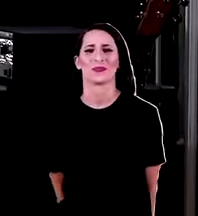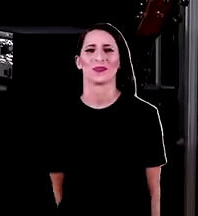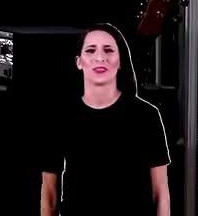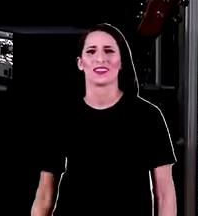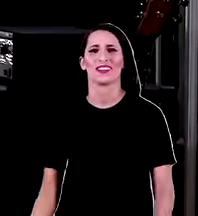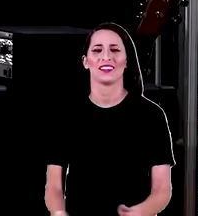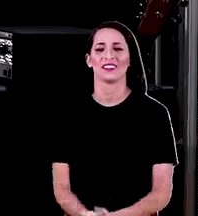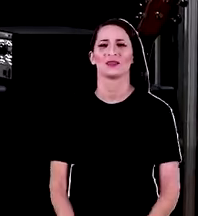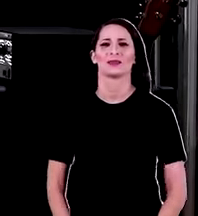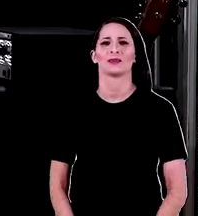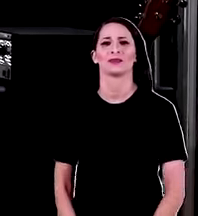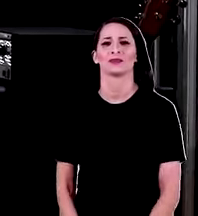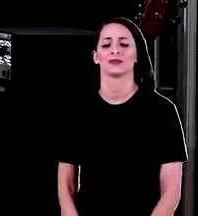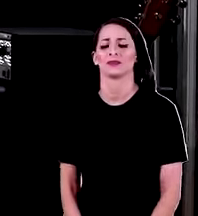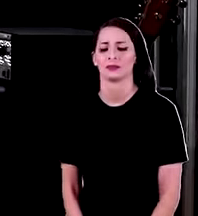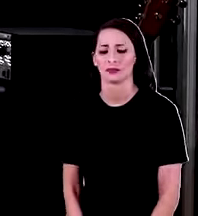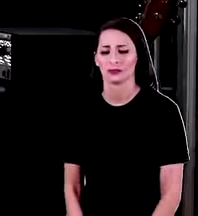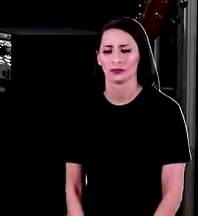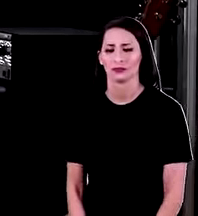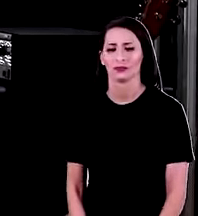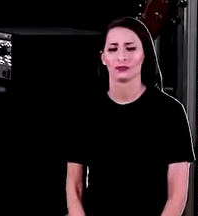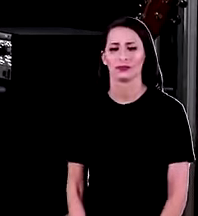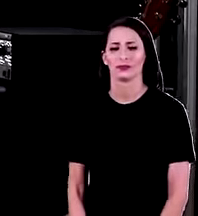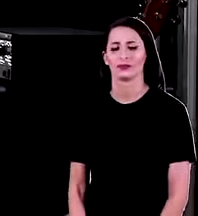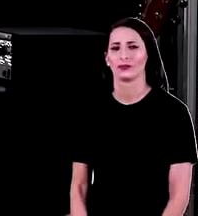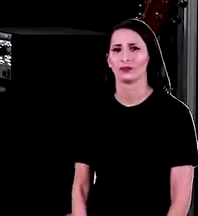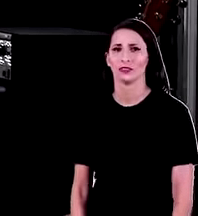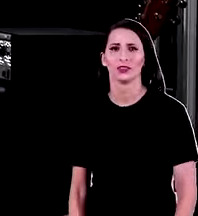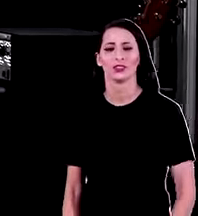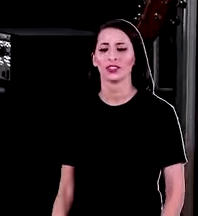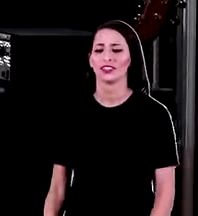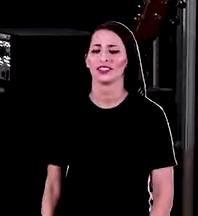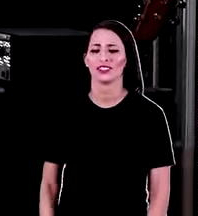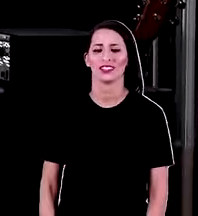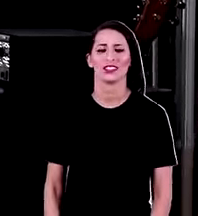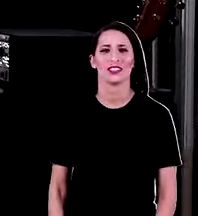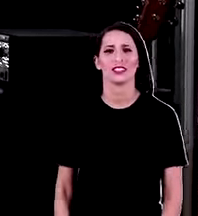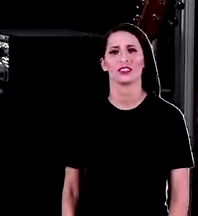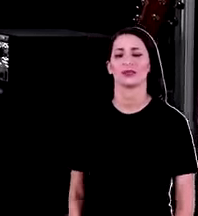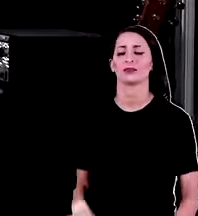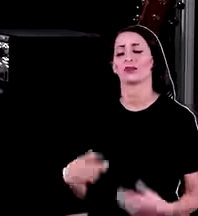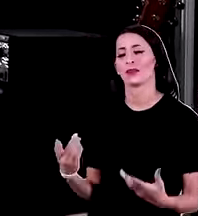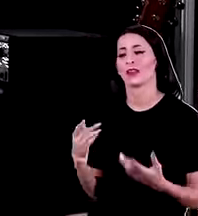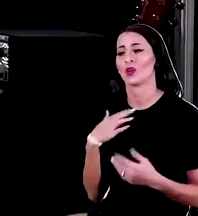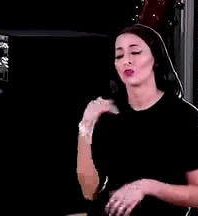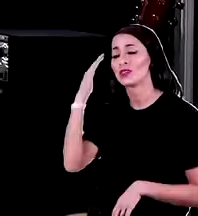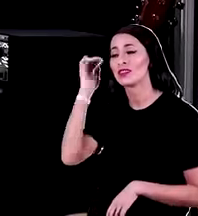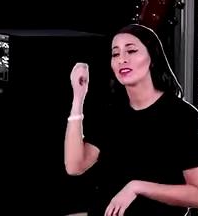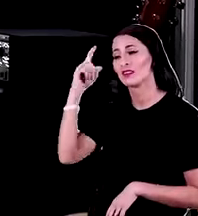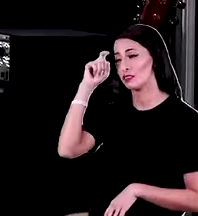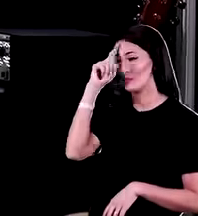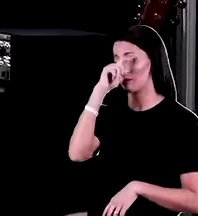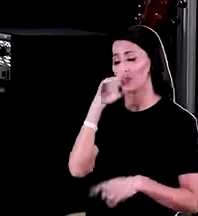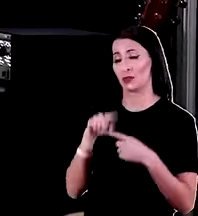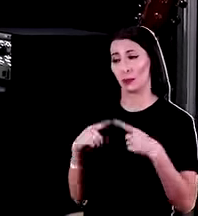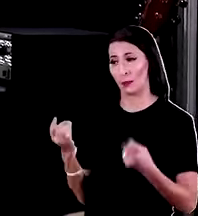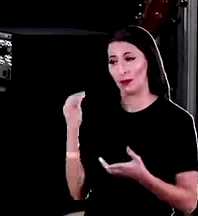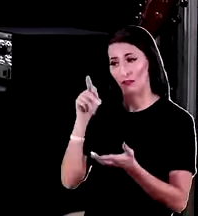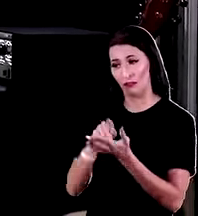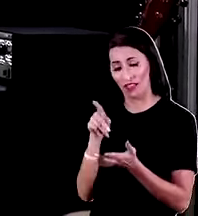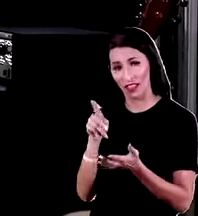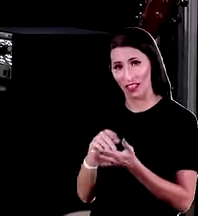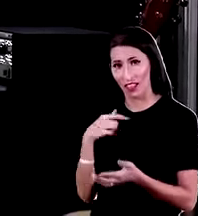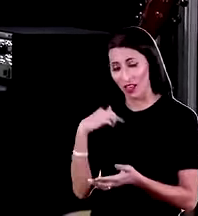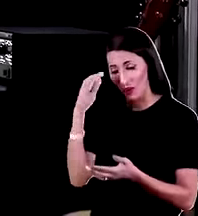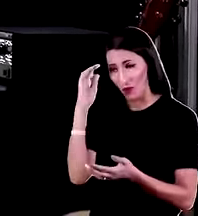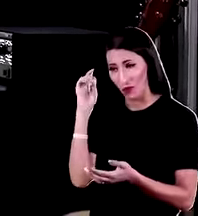Olha, Noemi, eu sei que a situação está muito difícil, mas assim, sendo bem sincera, Chorar não vai resolver,